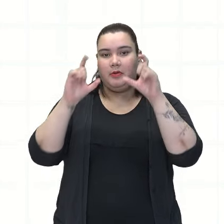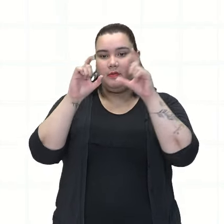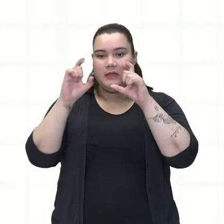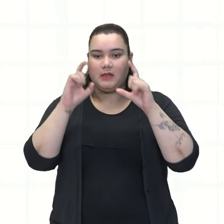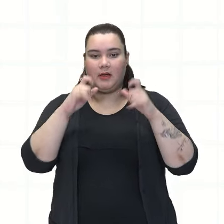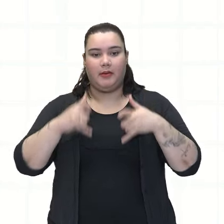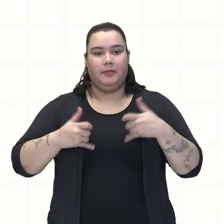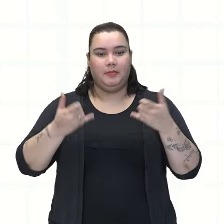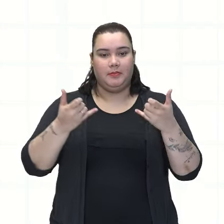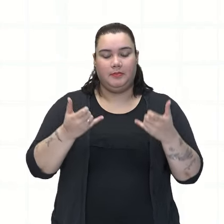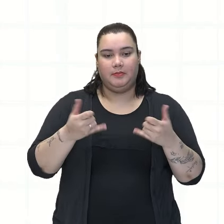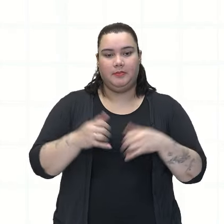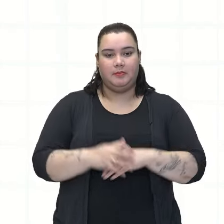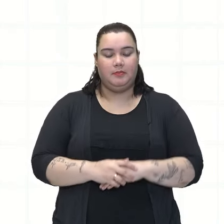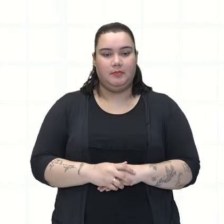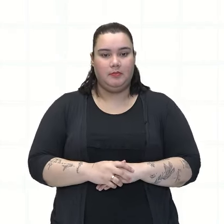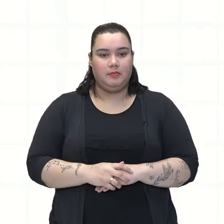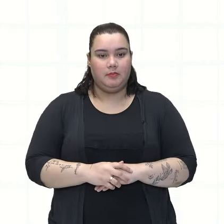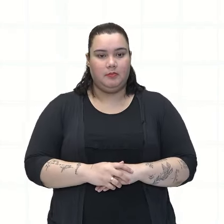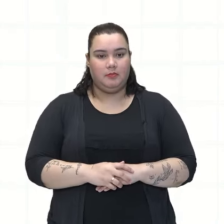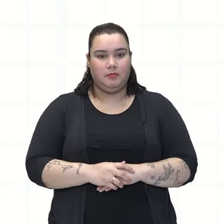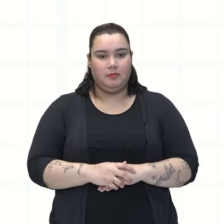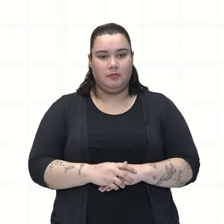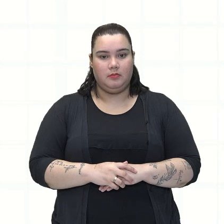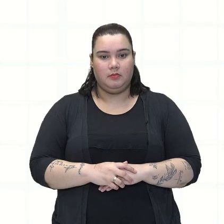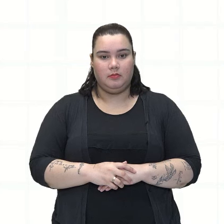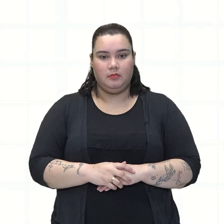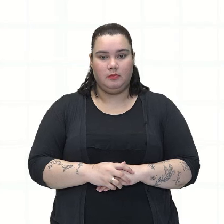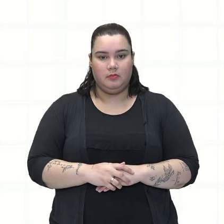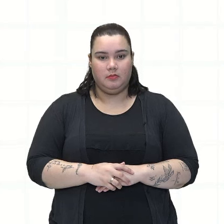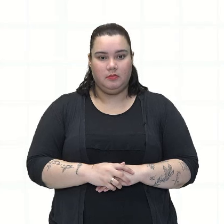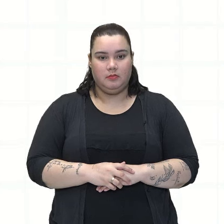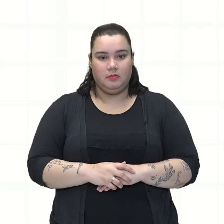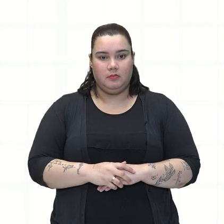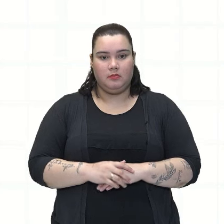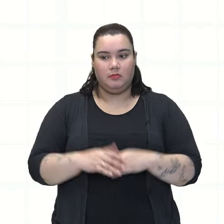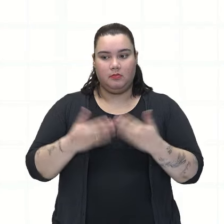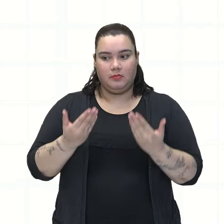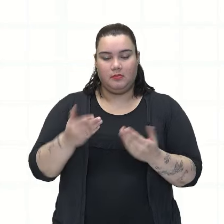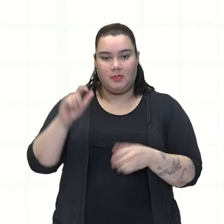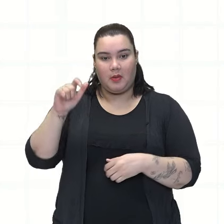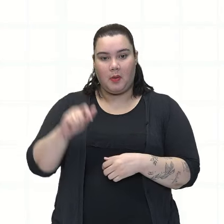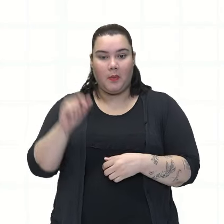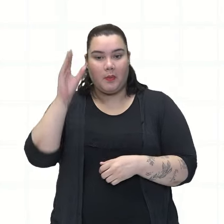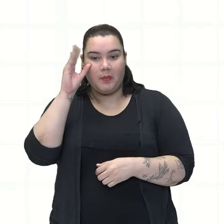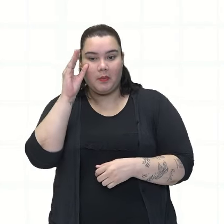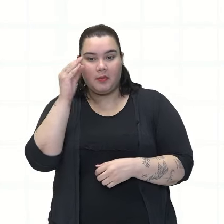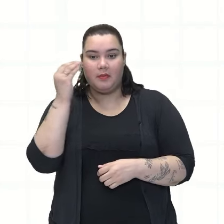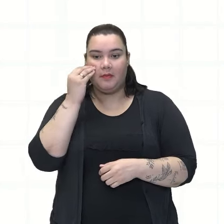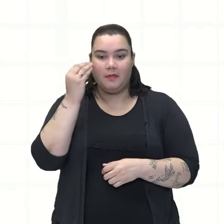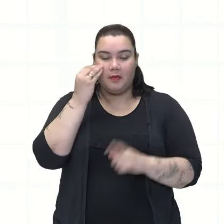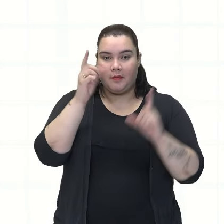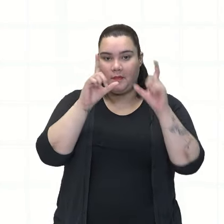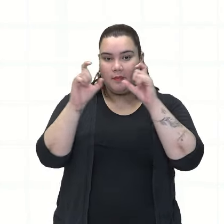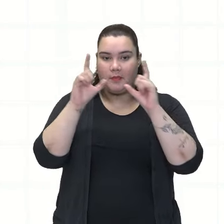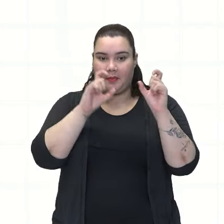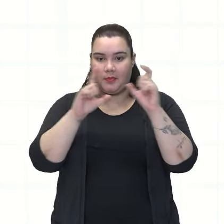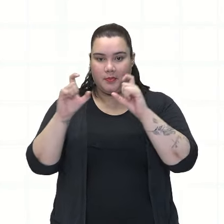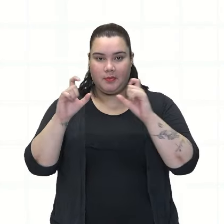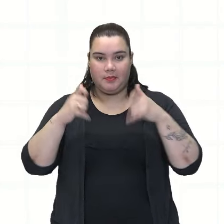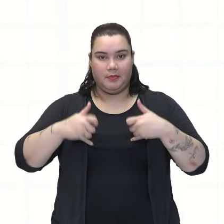meu nível. She's really curious to see them. Então, ela está bem curiosa para ver as fotos que ela tirou do